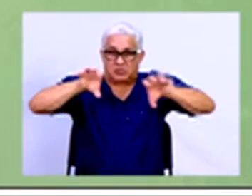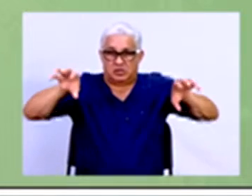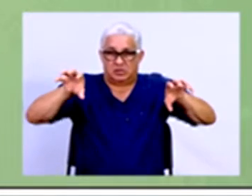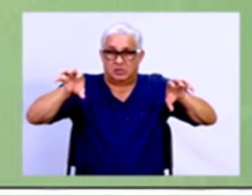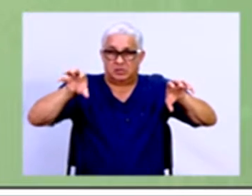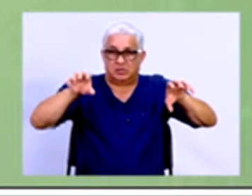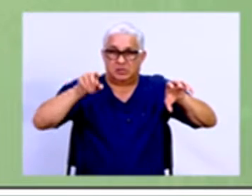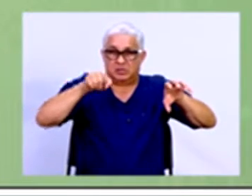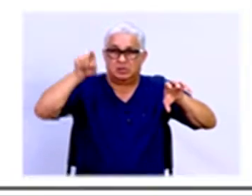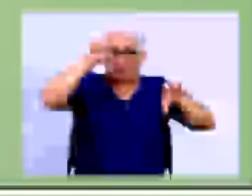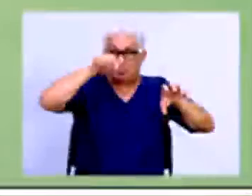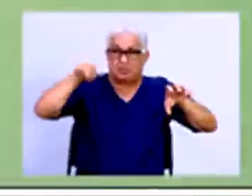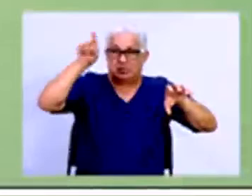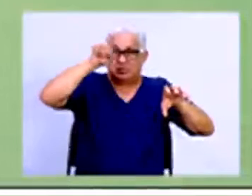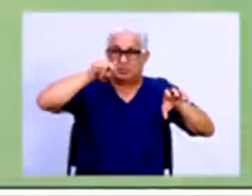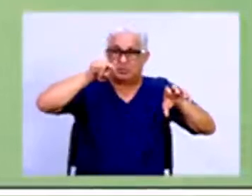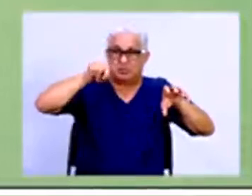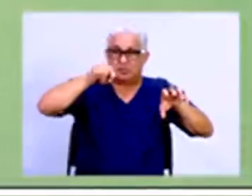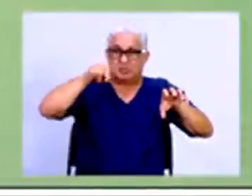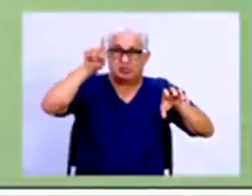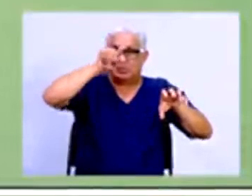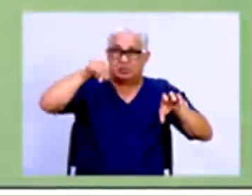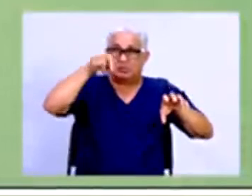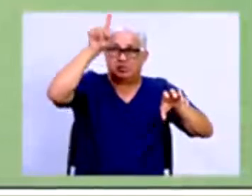e-comercial, como eu acabei de falar.